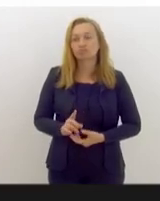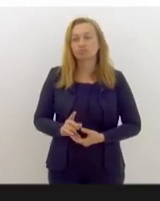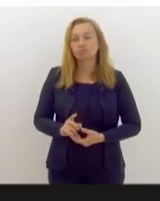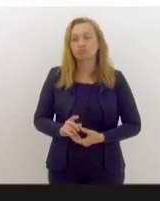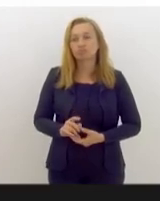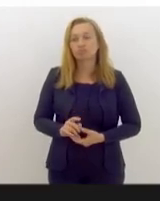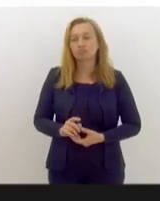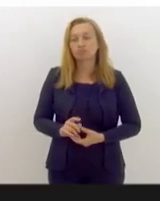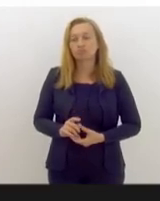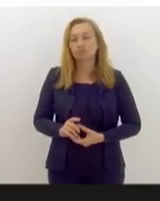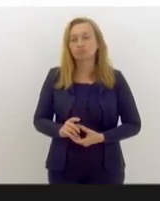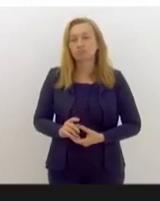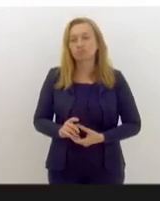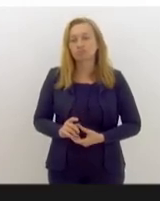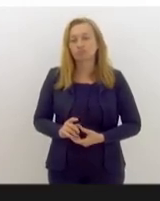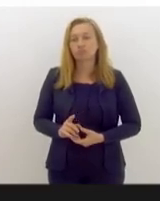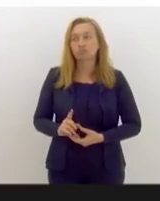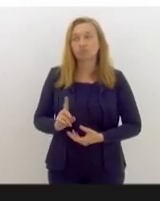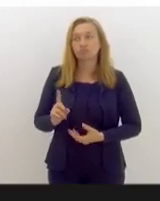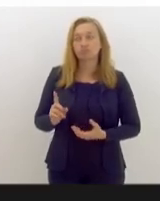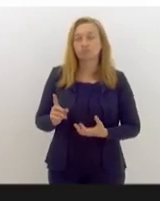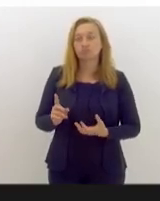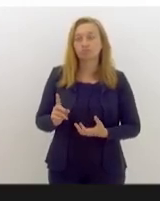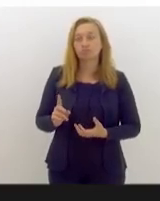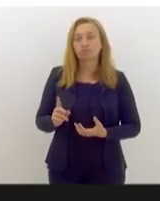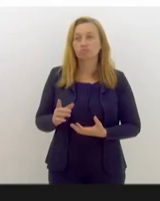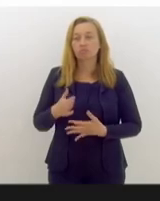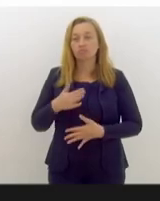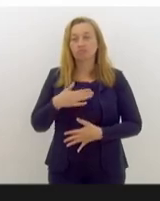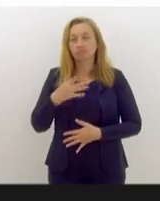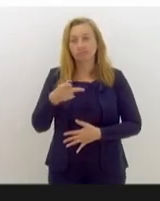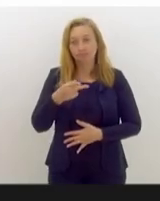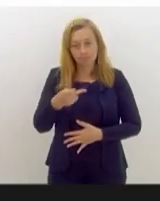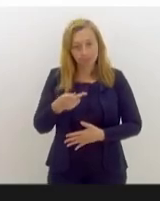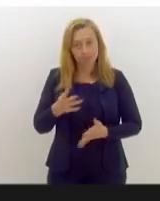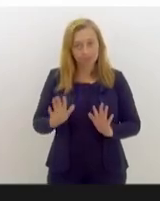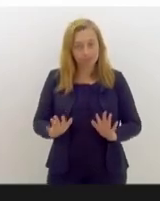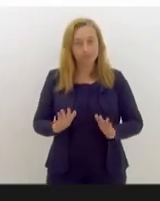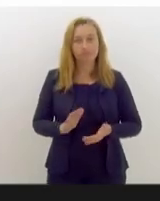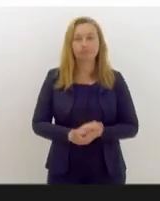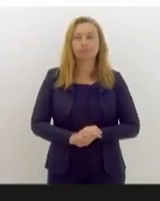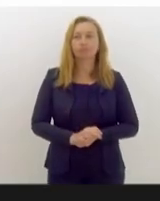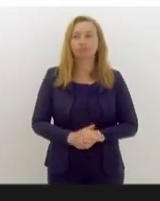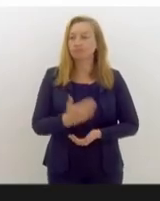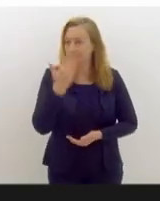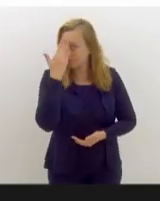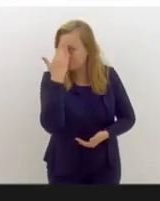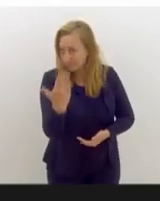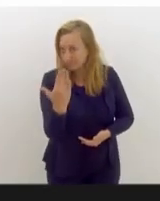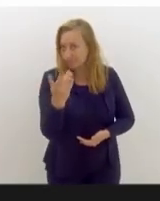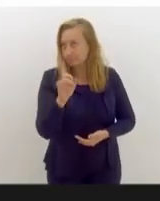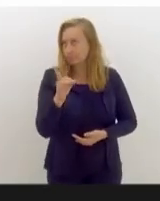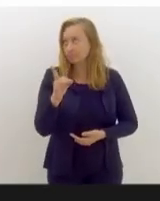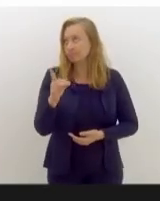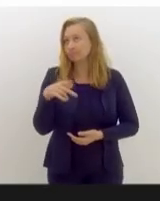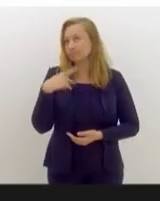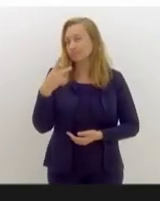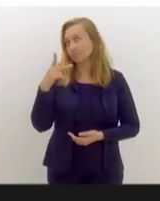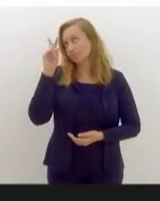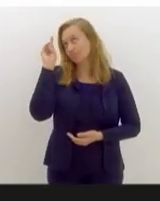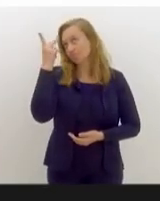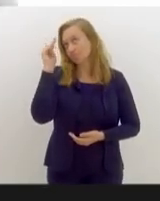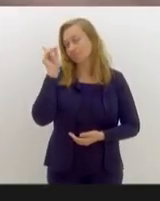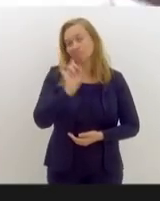o senhor está esperando, mas a minha fala é uma fala de agradecimento, não é uma fala histórica,